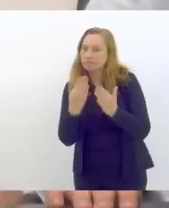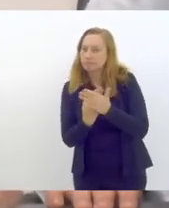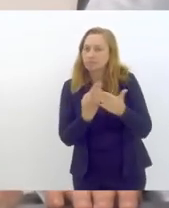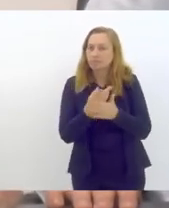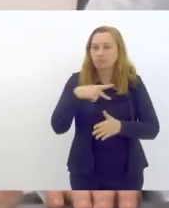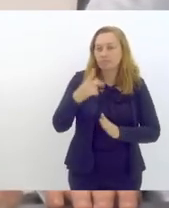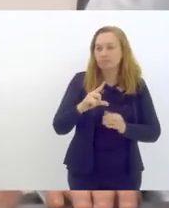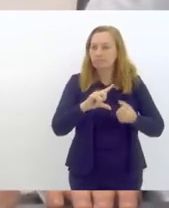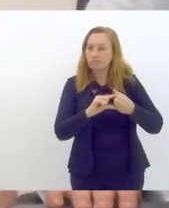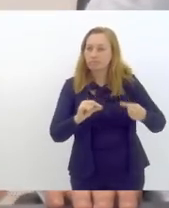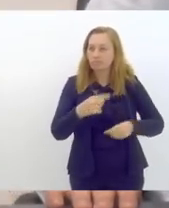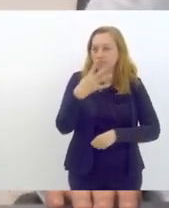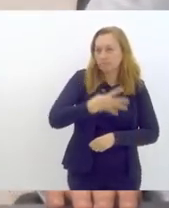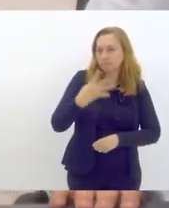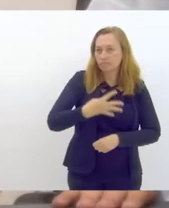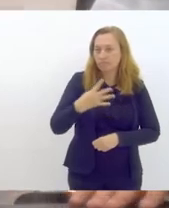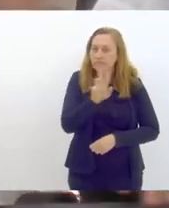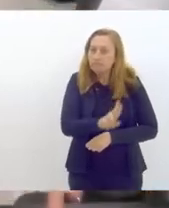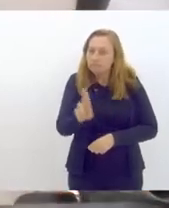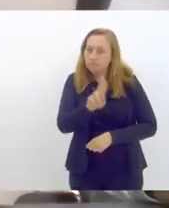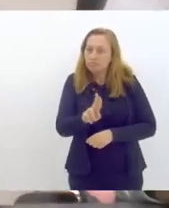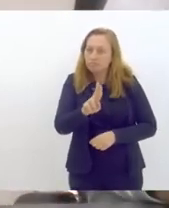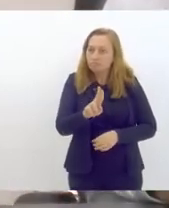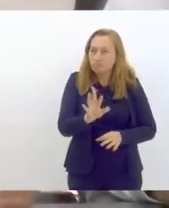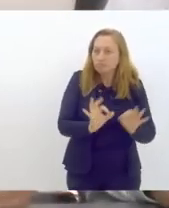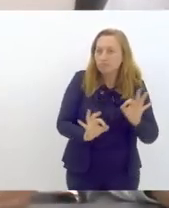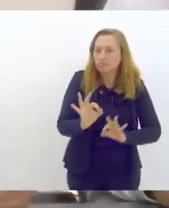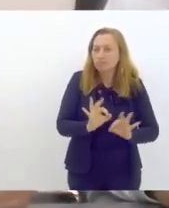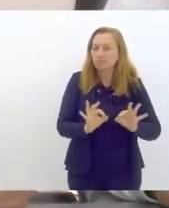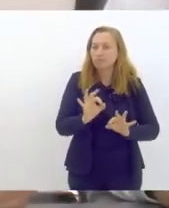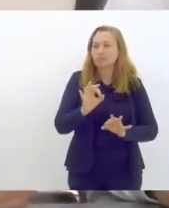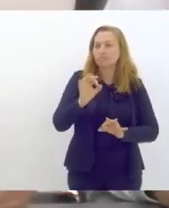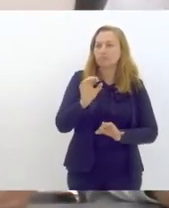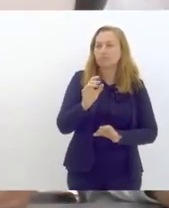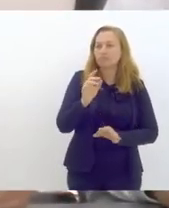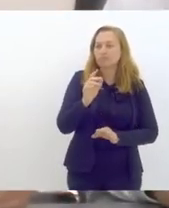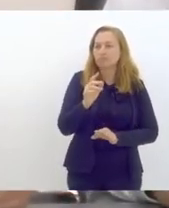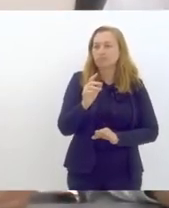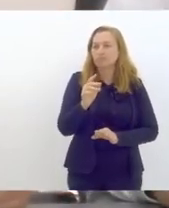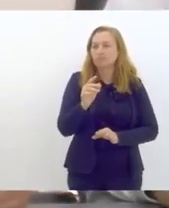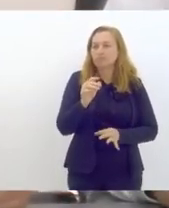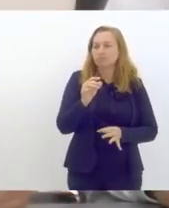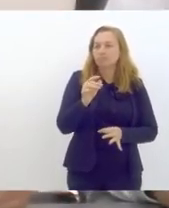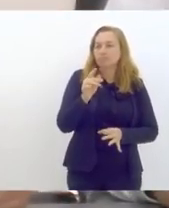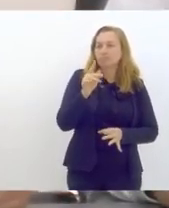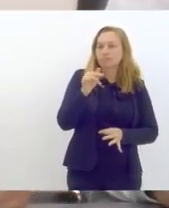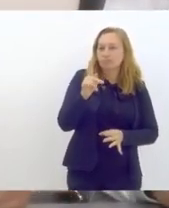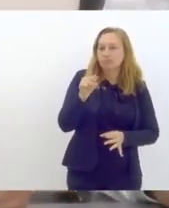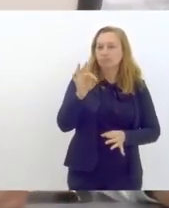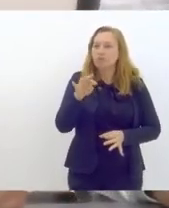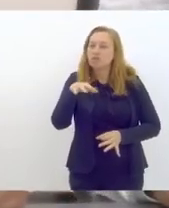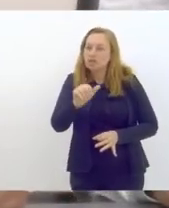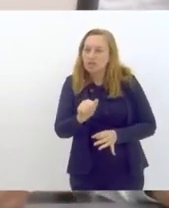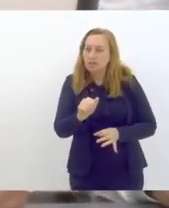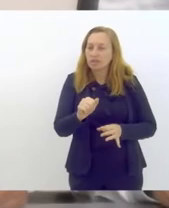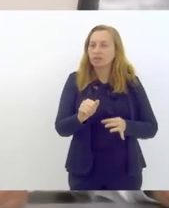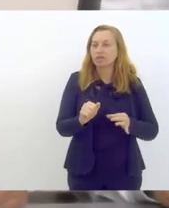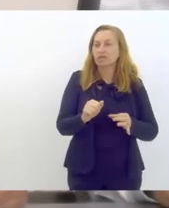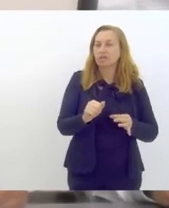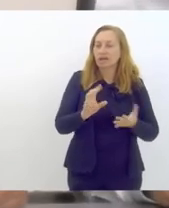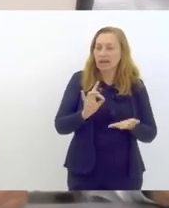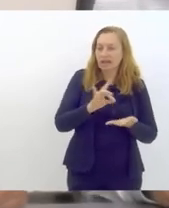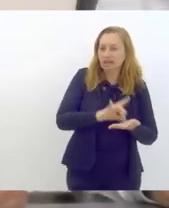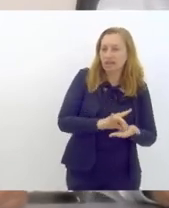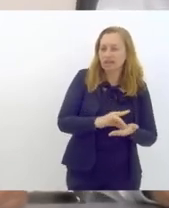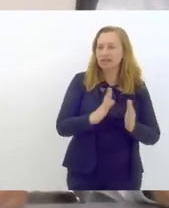nosso artigo 4 diz que a utilização e montagem das composteiras deverá estar associada como forma de aprendizado teórico e prático voltado